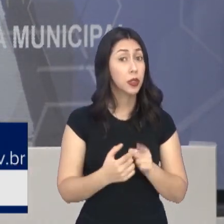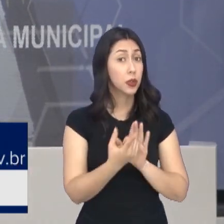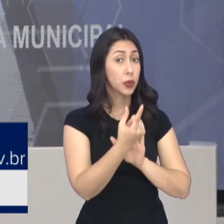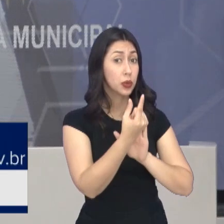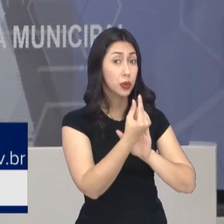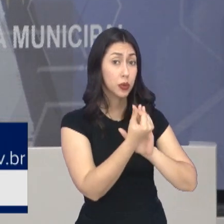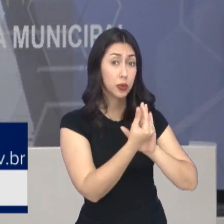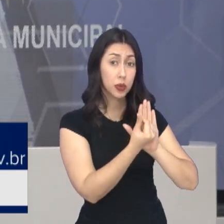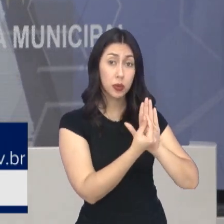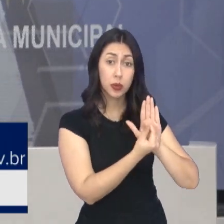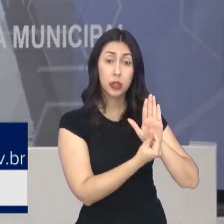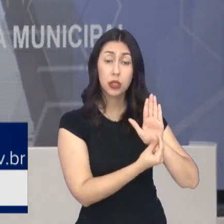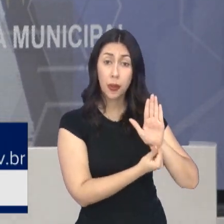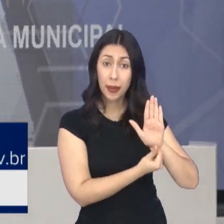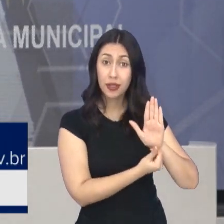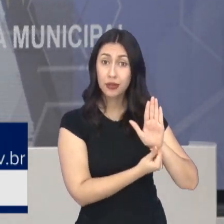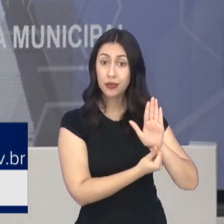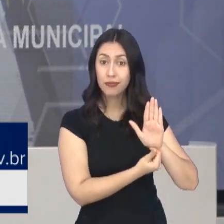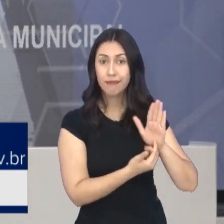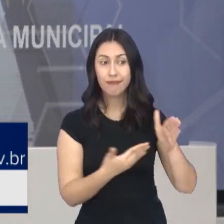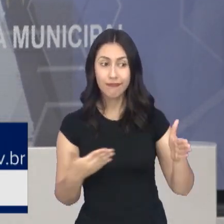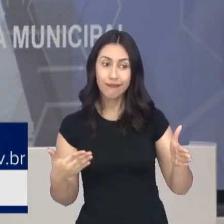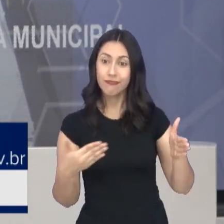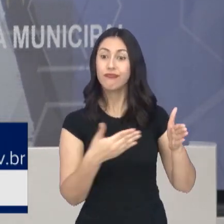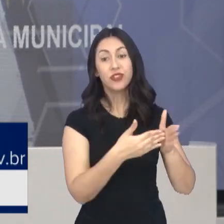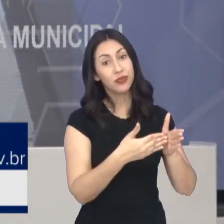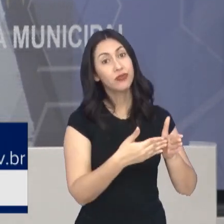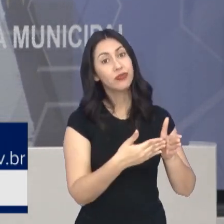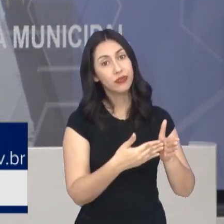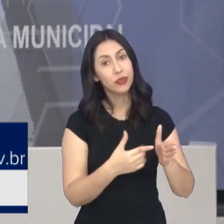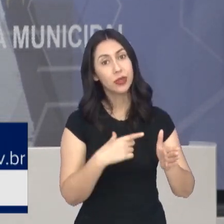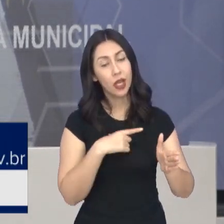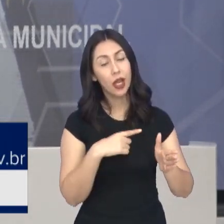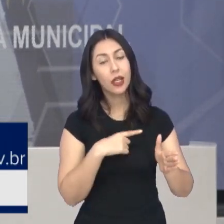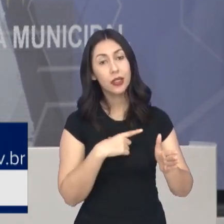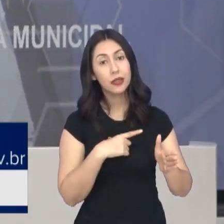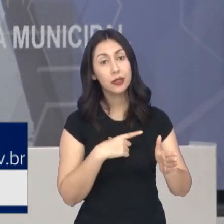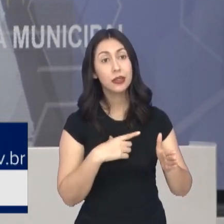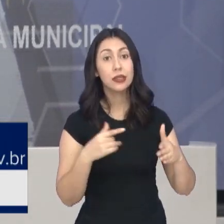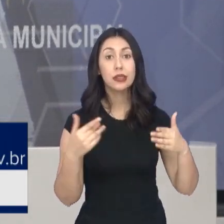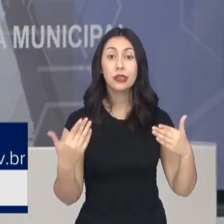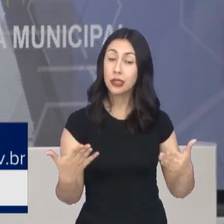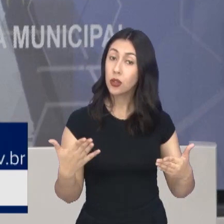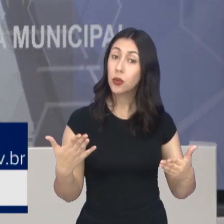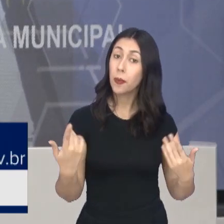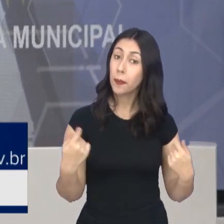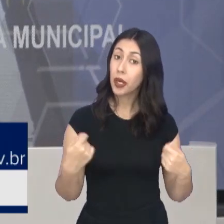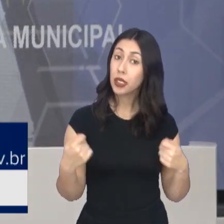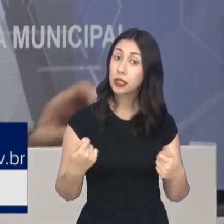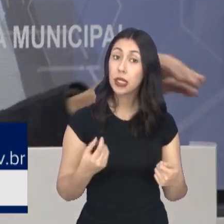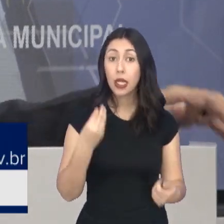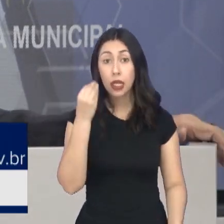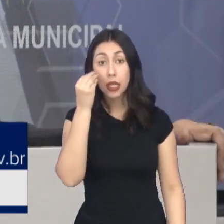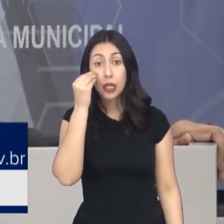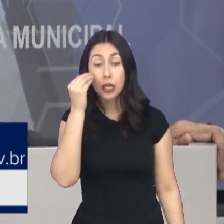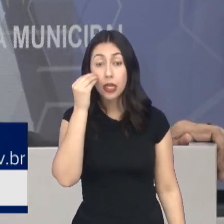público, ele é finito, ele tem um tamanho. E é dentro desse orçamento que nós vamos buscando